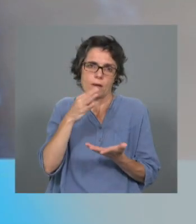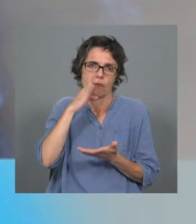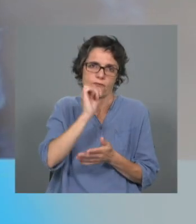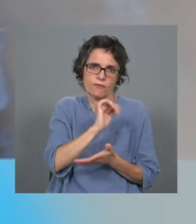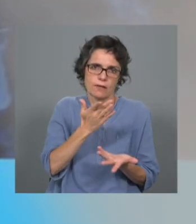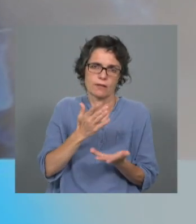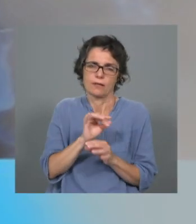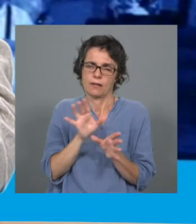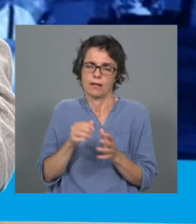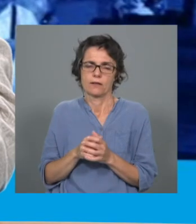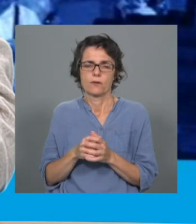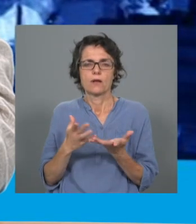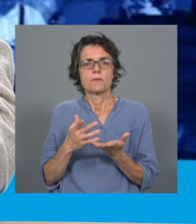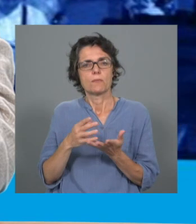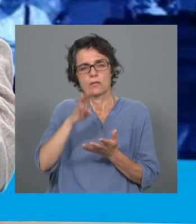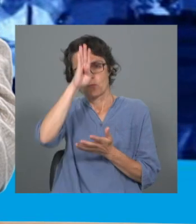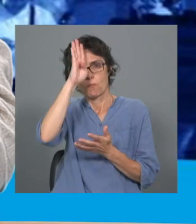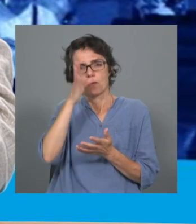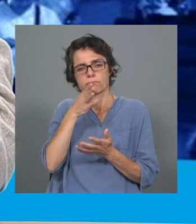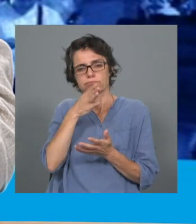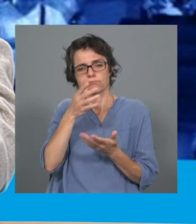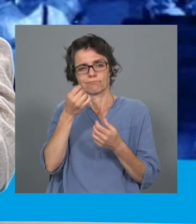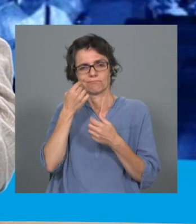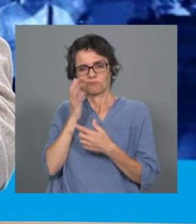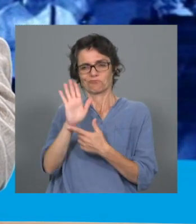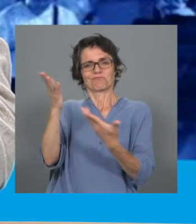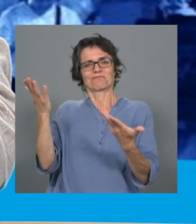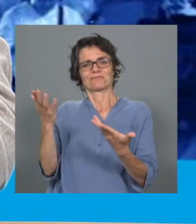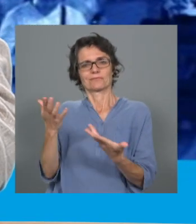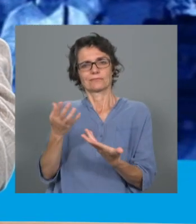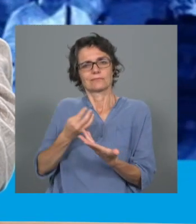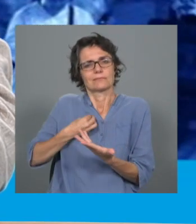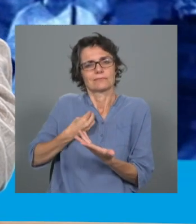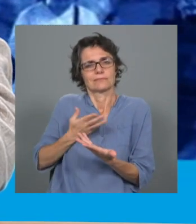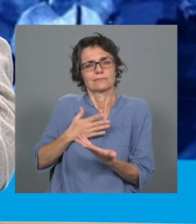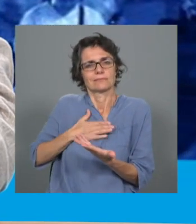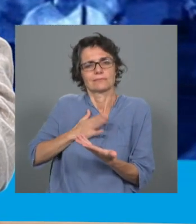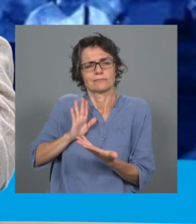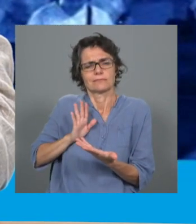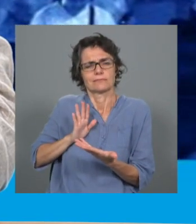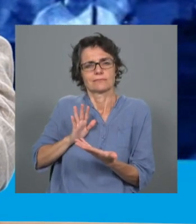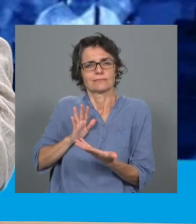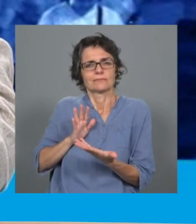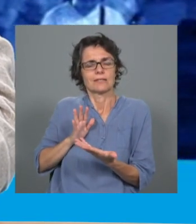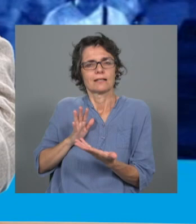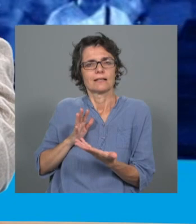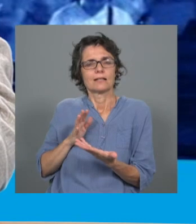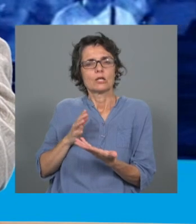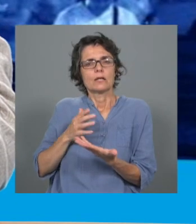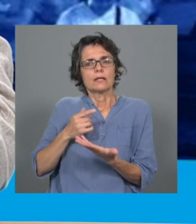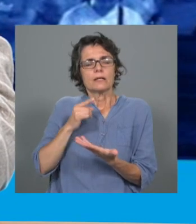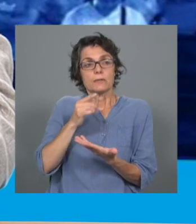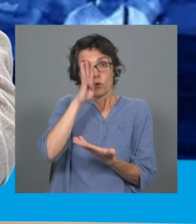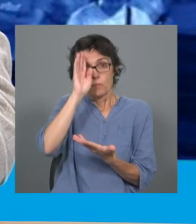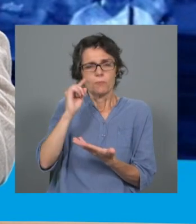mas ele mostrou que estava para lá dessa preocupação, não é? A preocupação esteve sempre com os outros doentes, com as outras